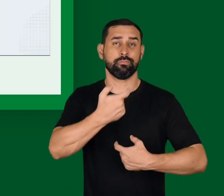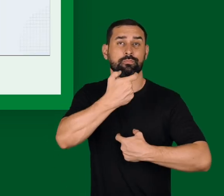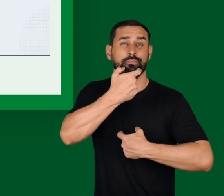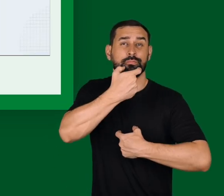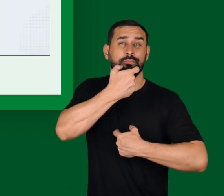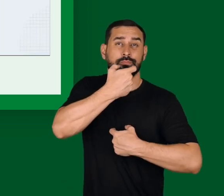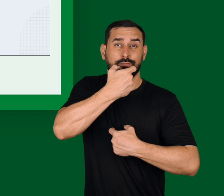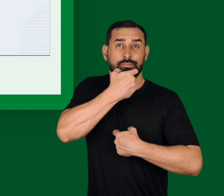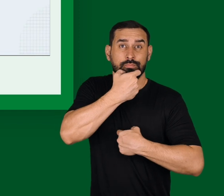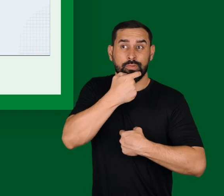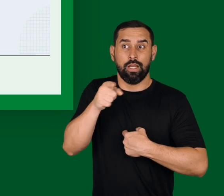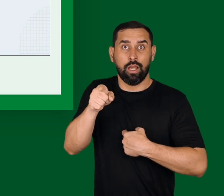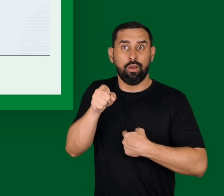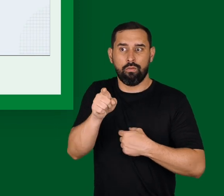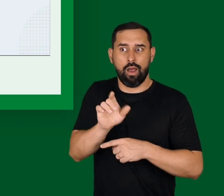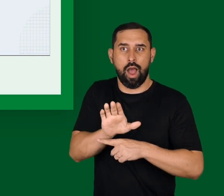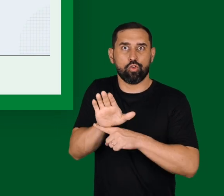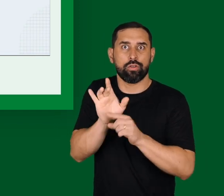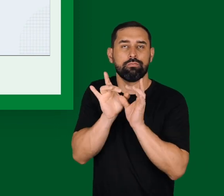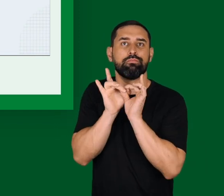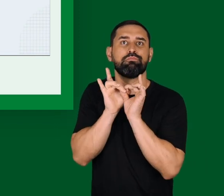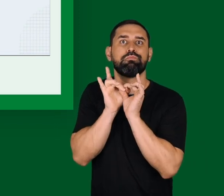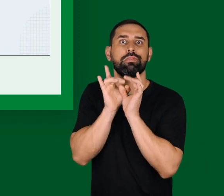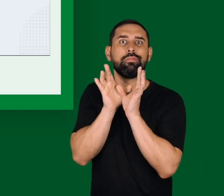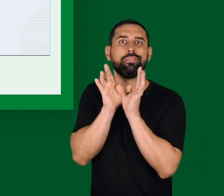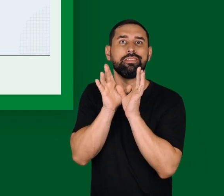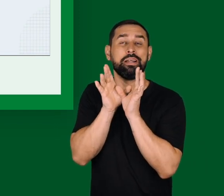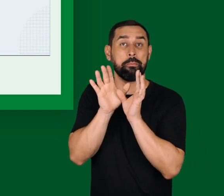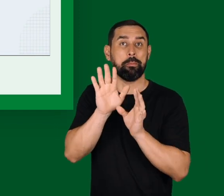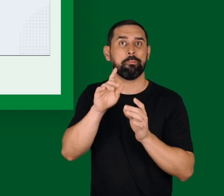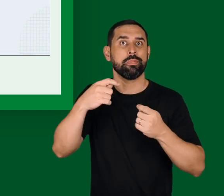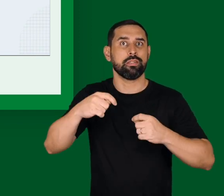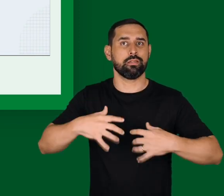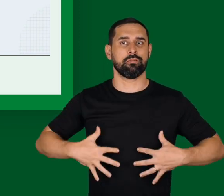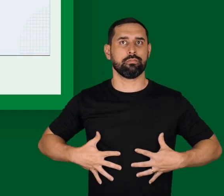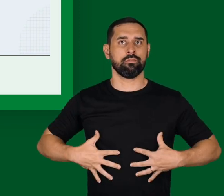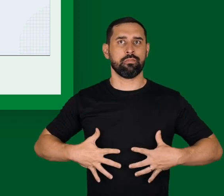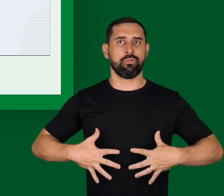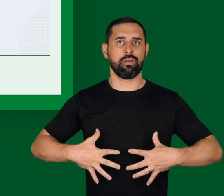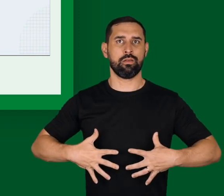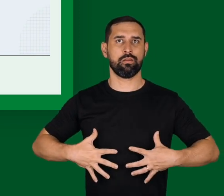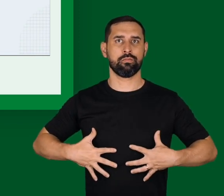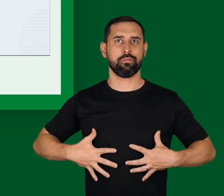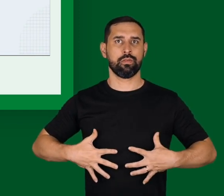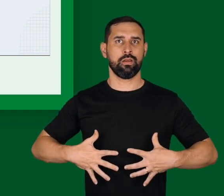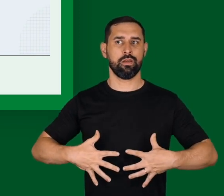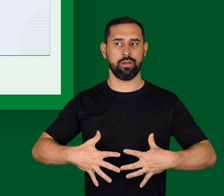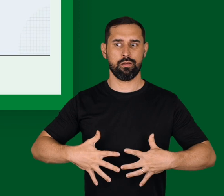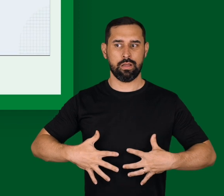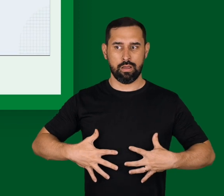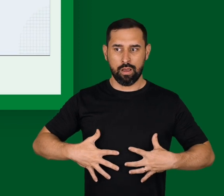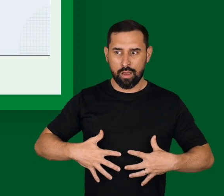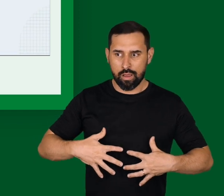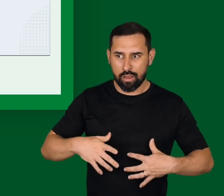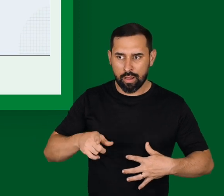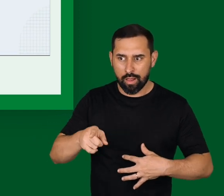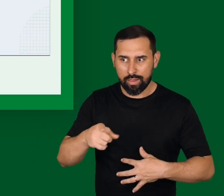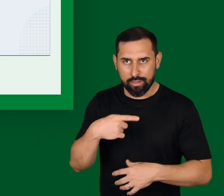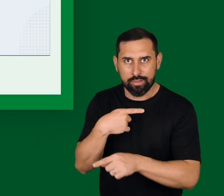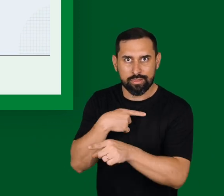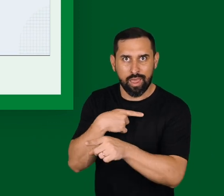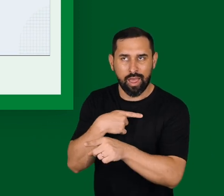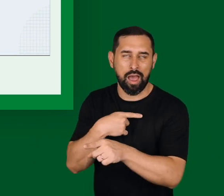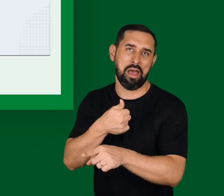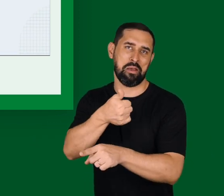Lembrar, se eu desobstruir a via aérea, eu preciso garantir que eu esteja encontrando o quê? Movimento